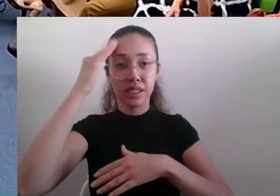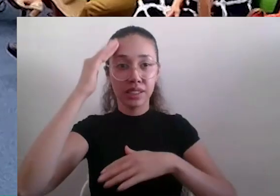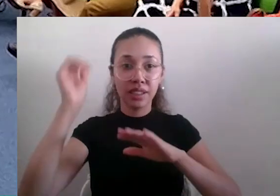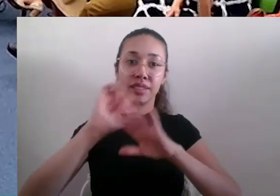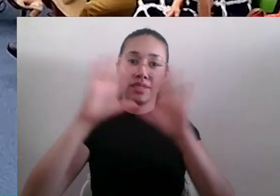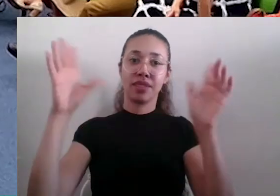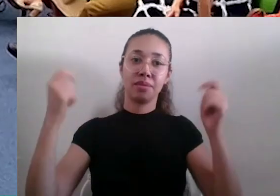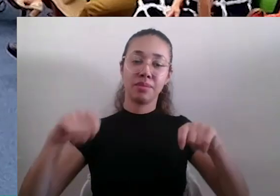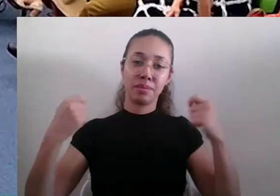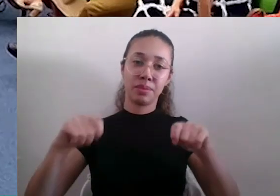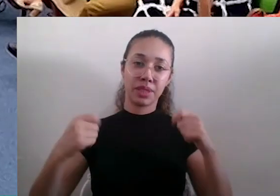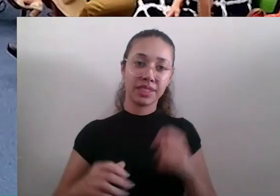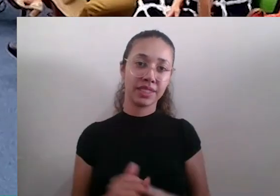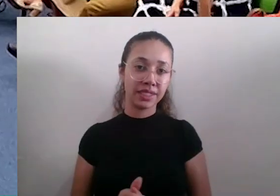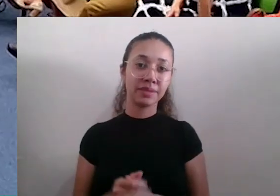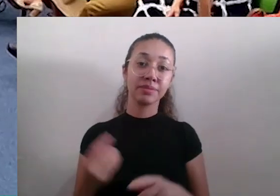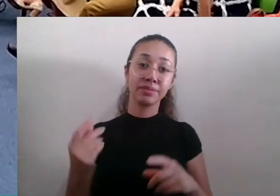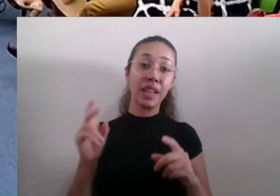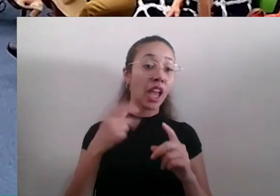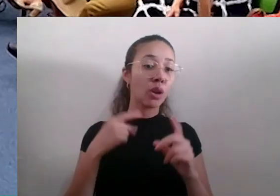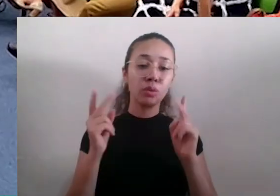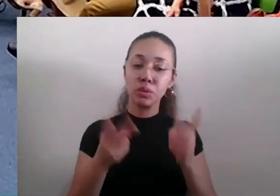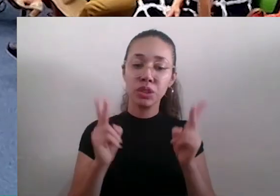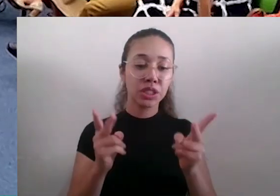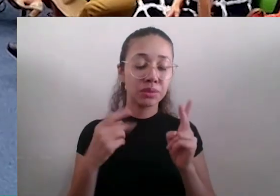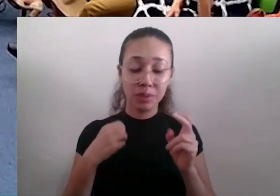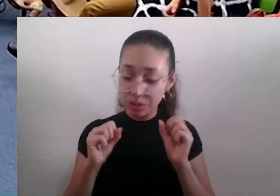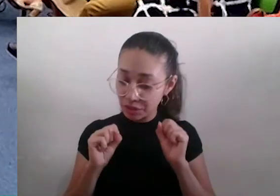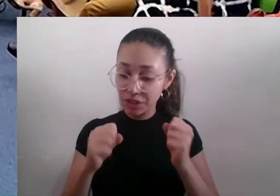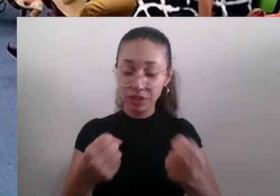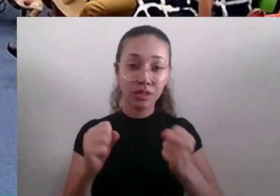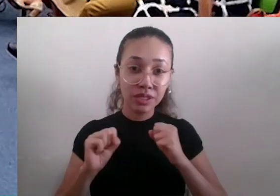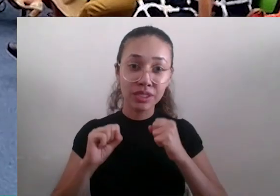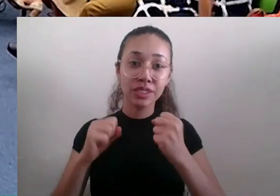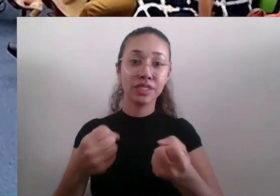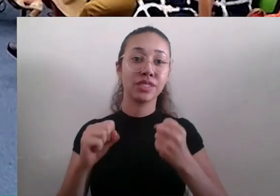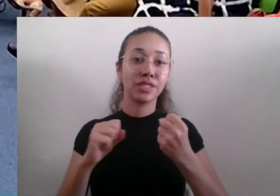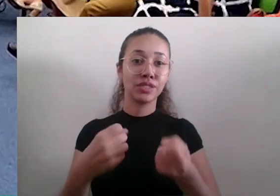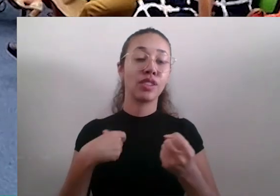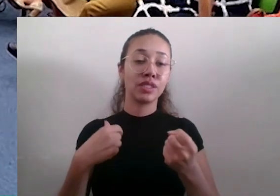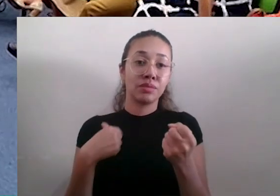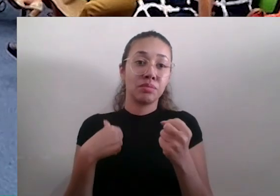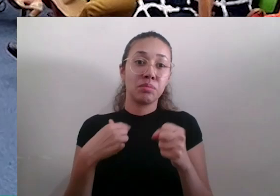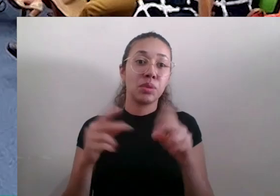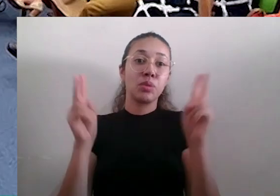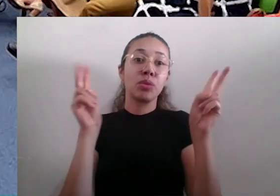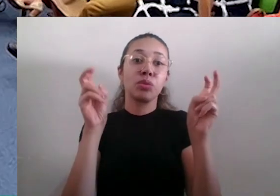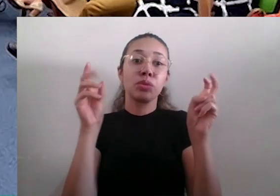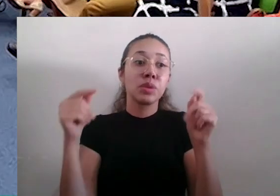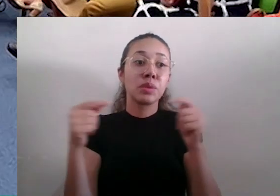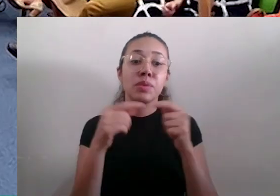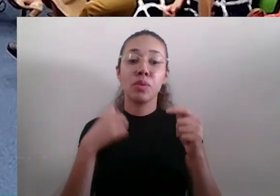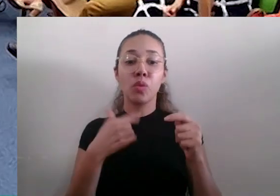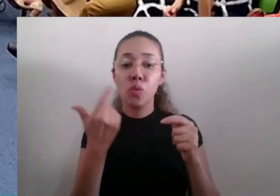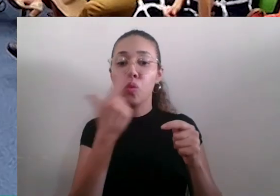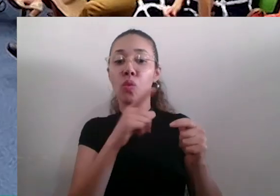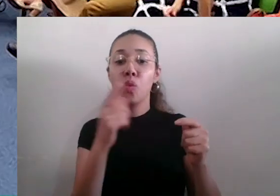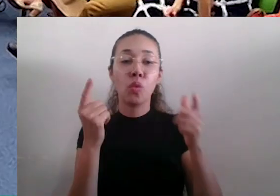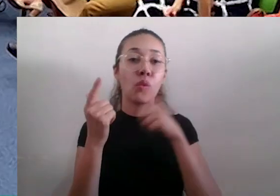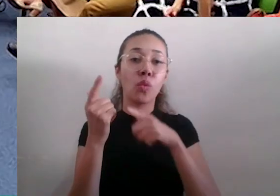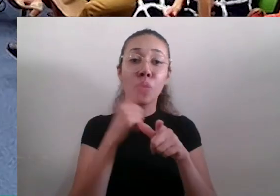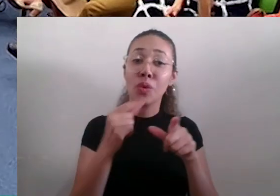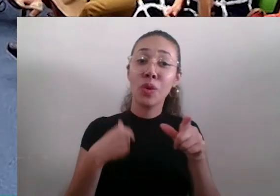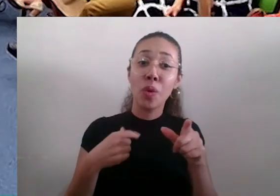eu que eu posso tento abrir a caixa preta no que me no que eu consigo né aonde eu alcanço que não é muito